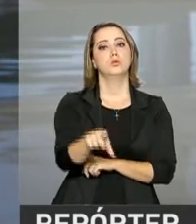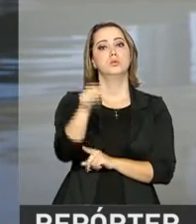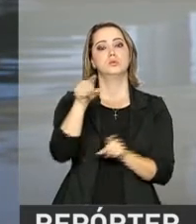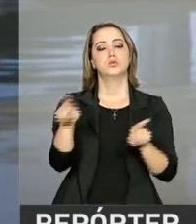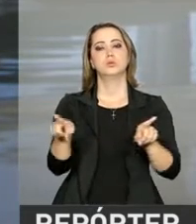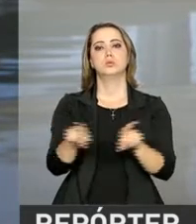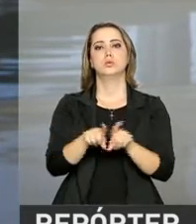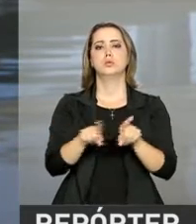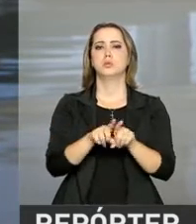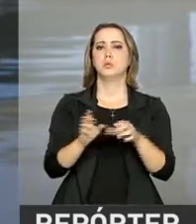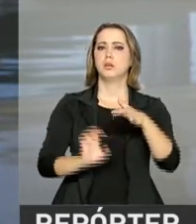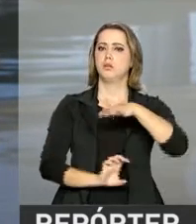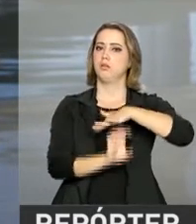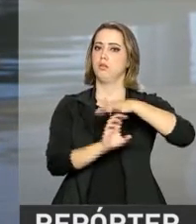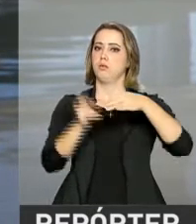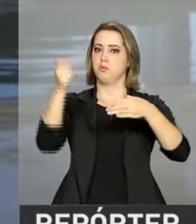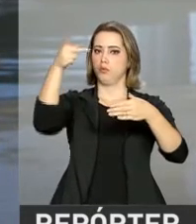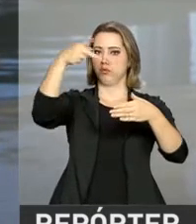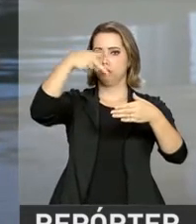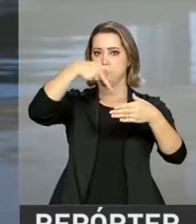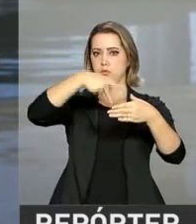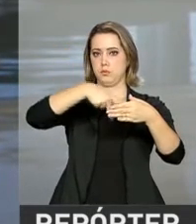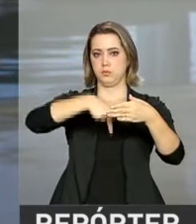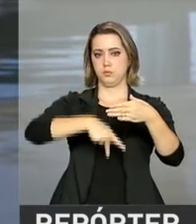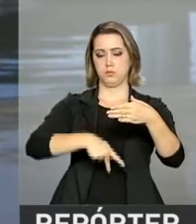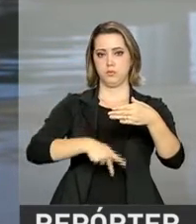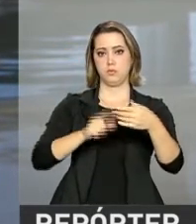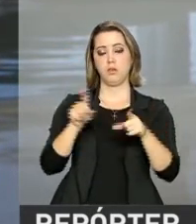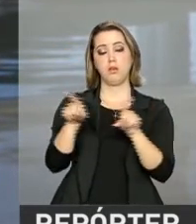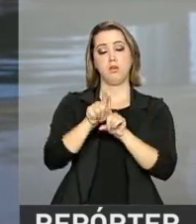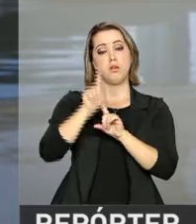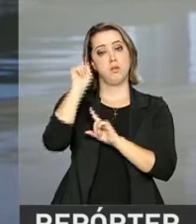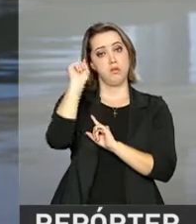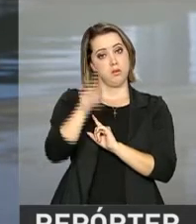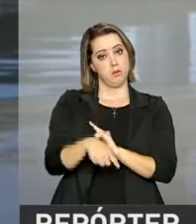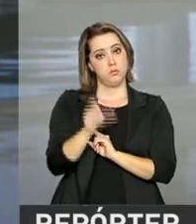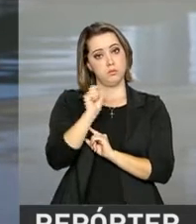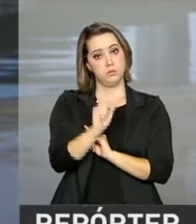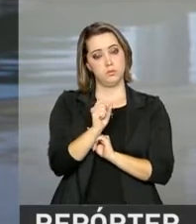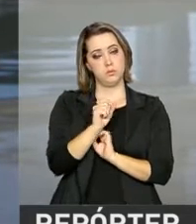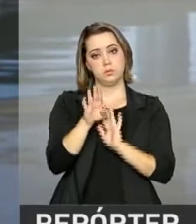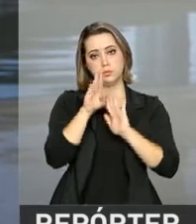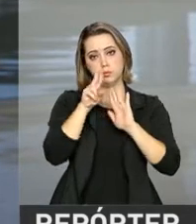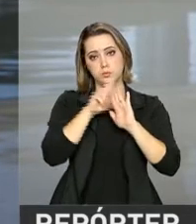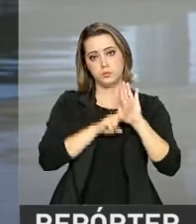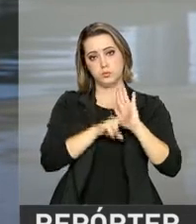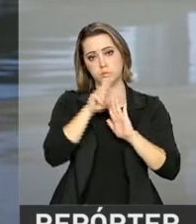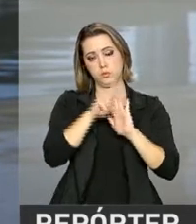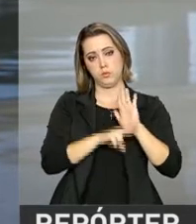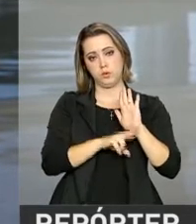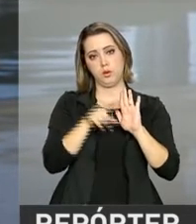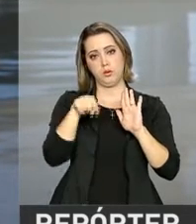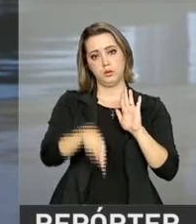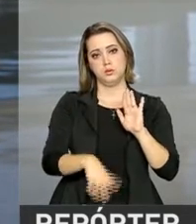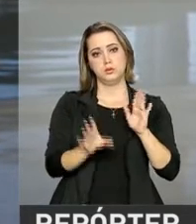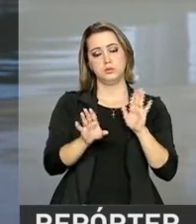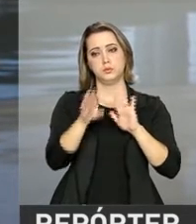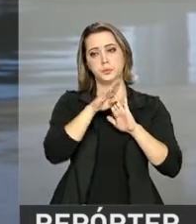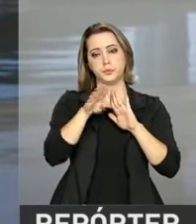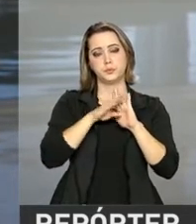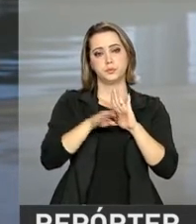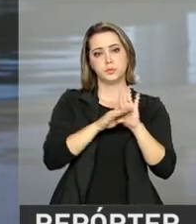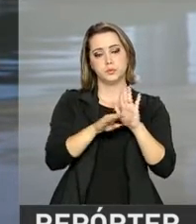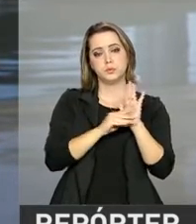tomando junto com o ministério de minas e energia é a questão da regra de conteúdo local em projetos desenvolvidos